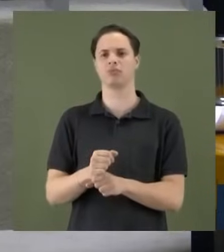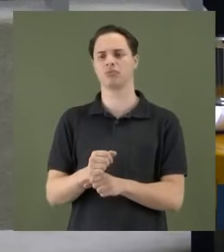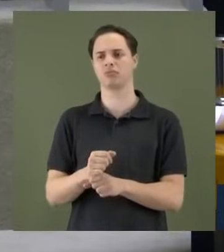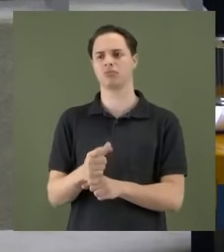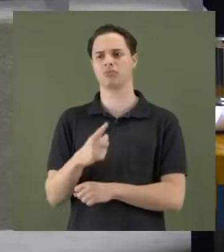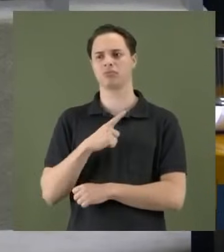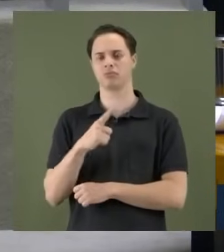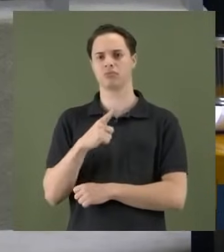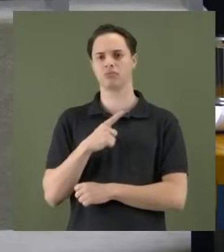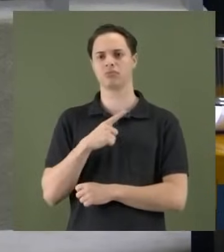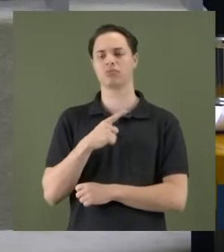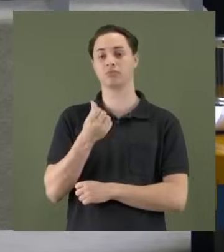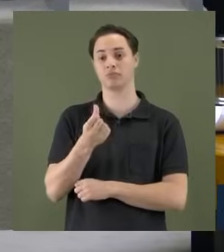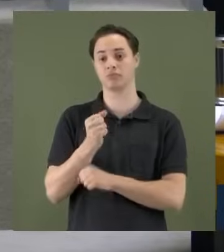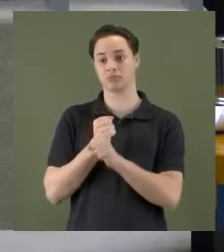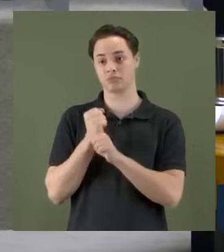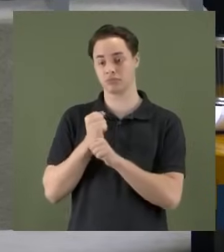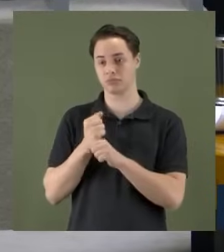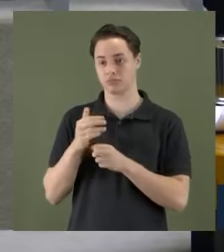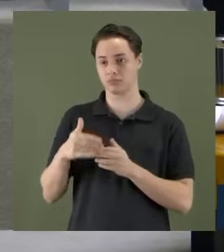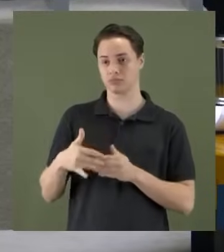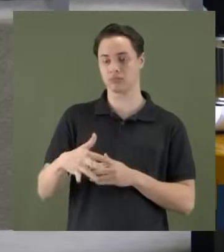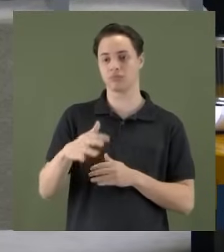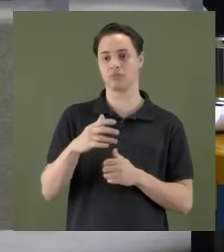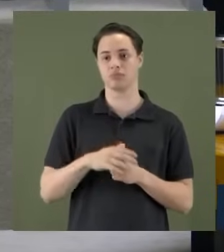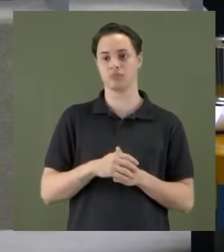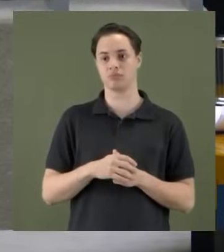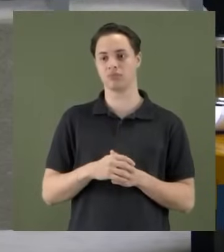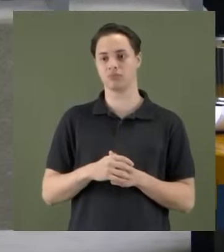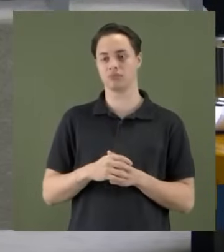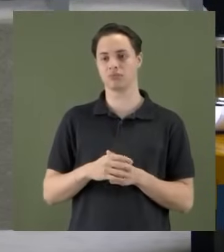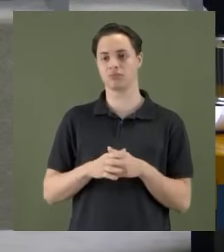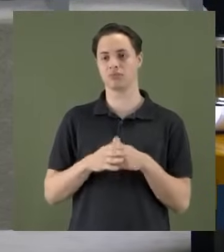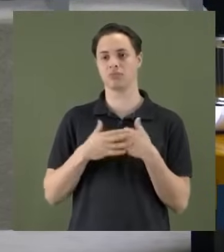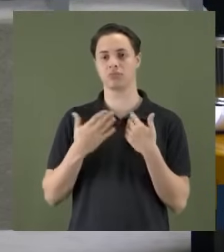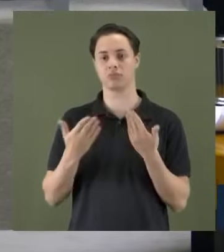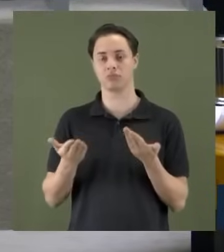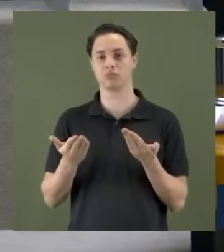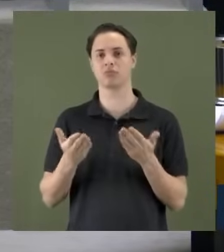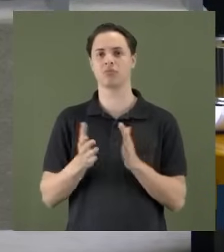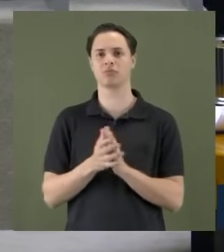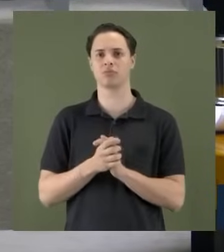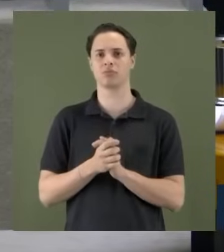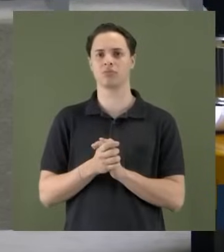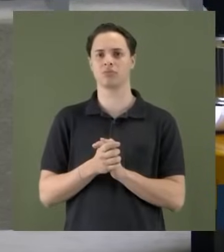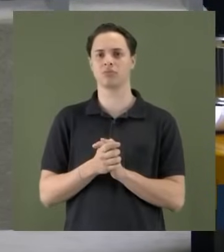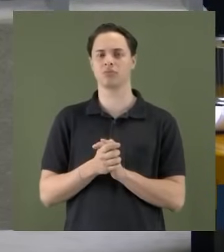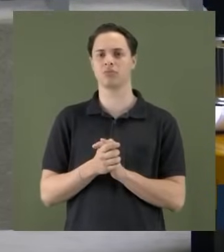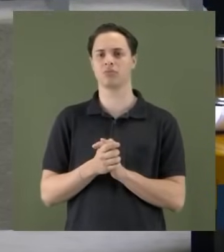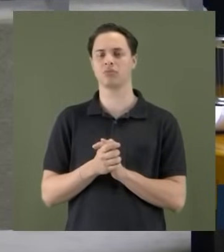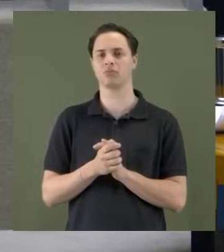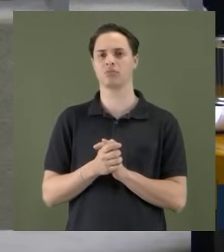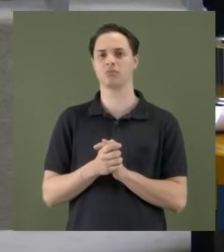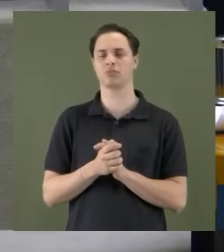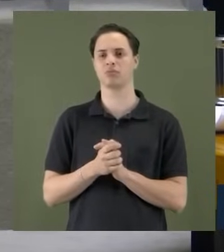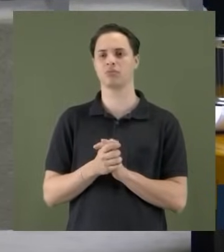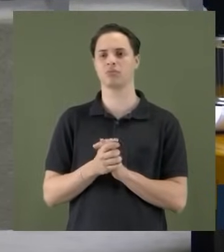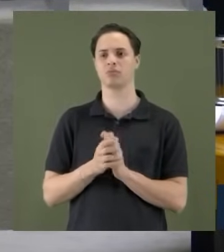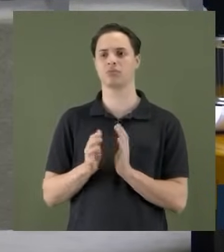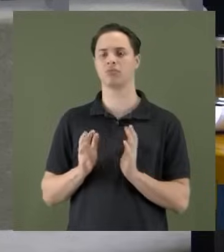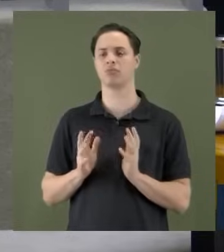ao longo dos últimos 6 anos. Não é por acaso, senhoras e senhores congressistas, que todas as agências